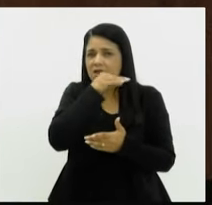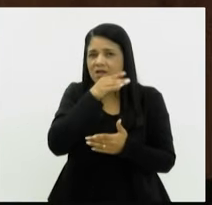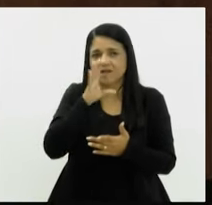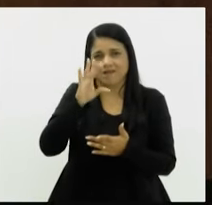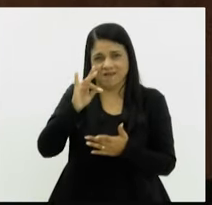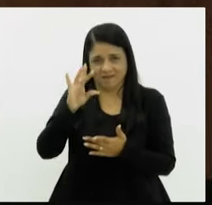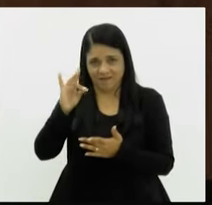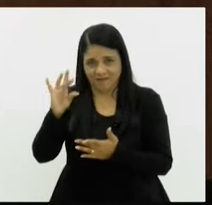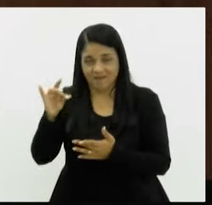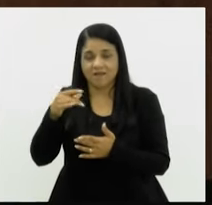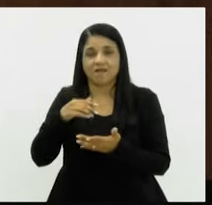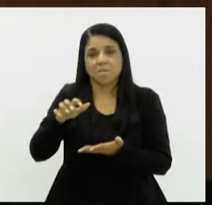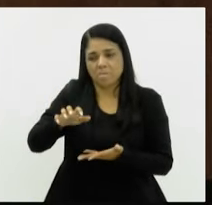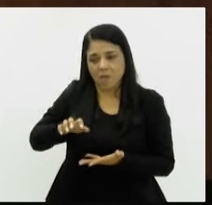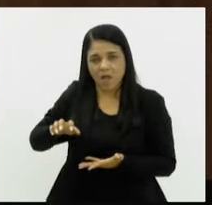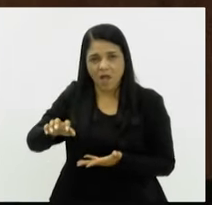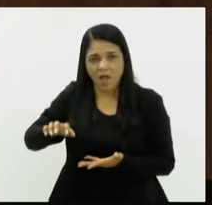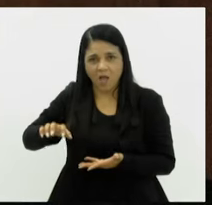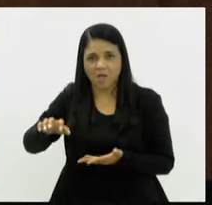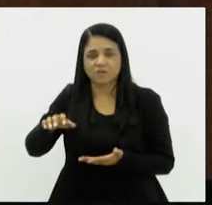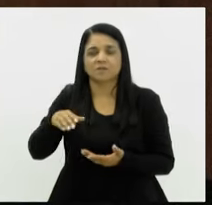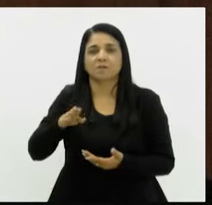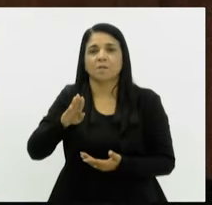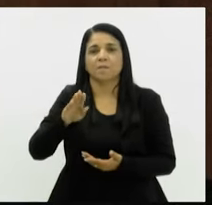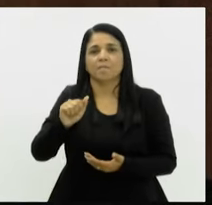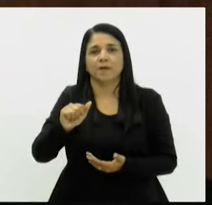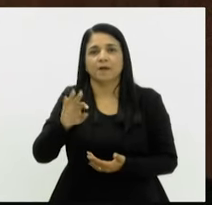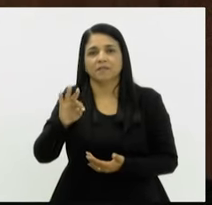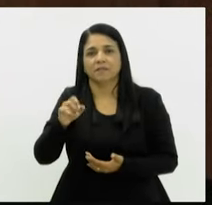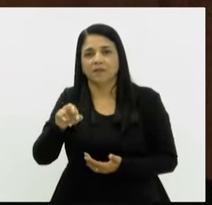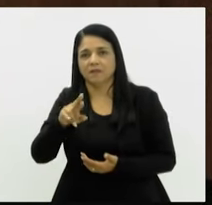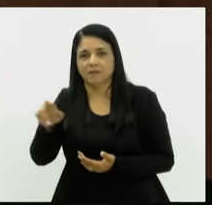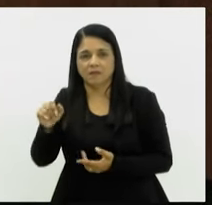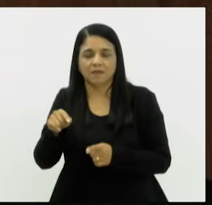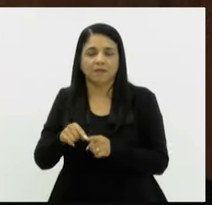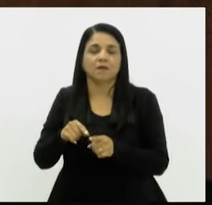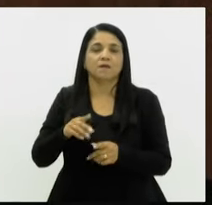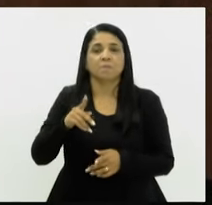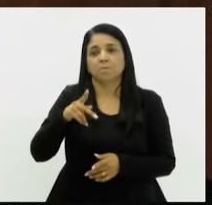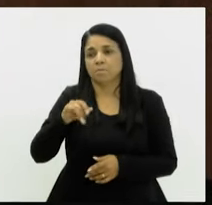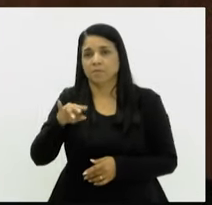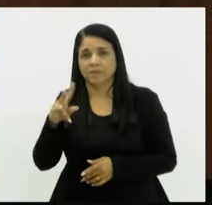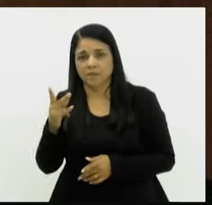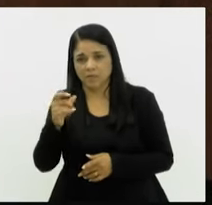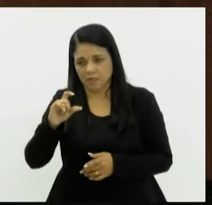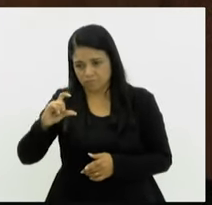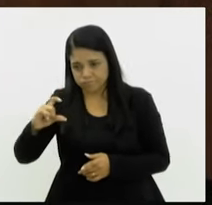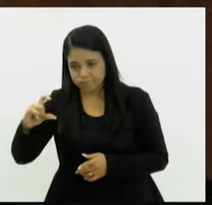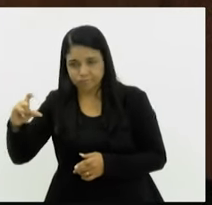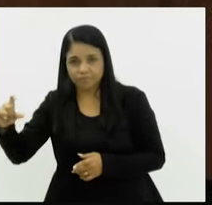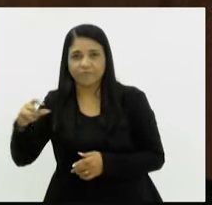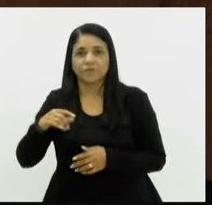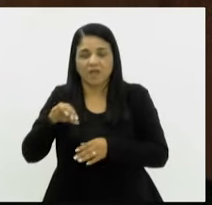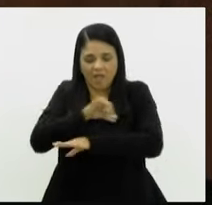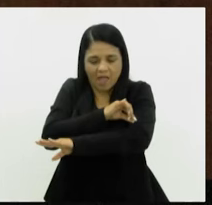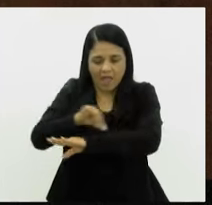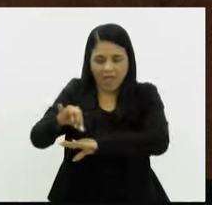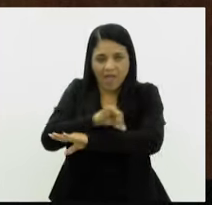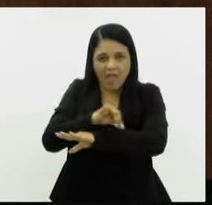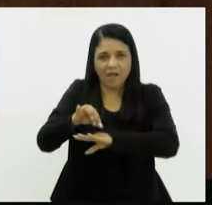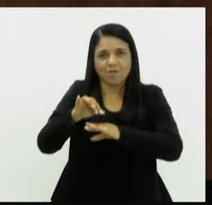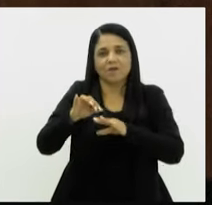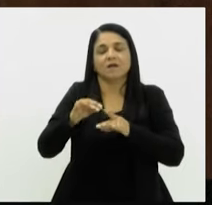de mouse, da bateria, da pilha do mouse, dentre outros, réguas especiais, aquelas canetinhas